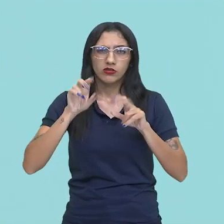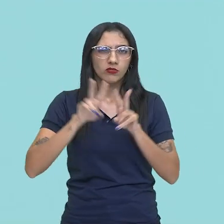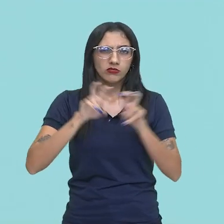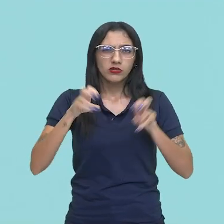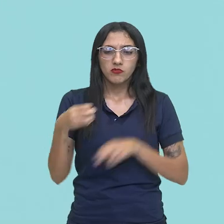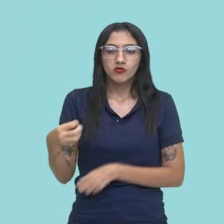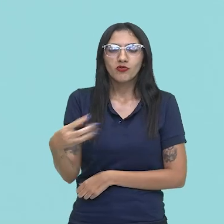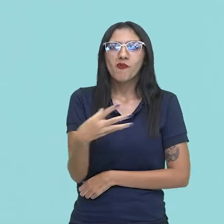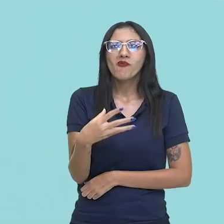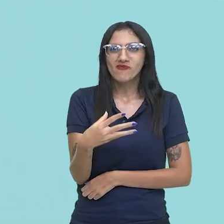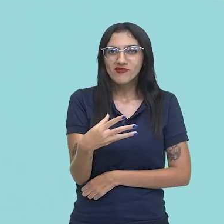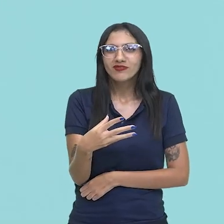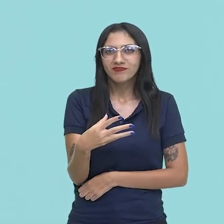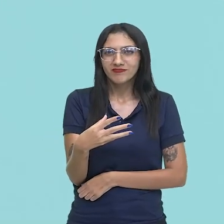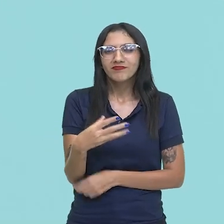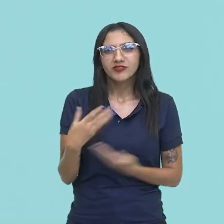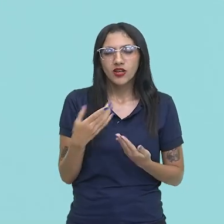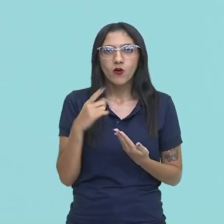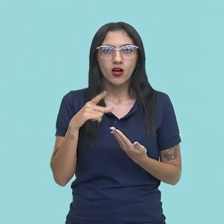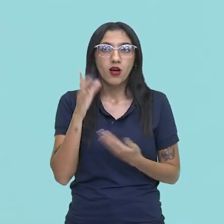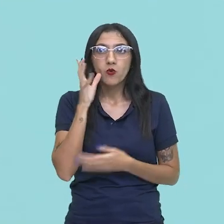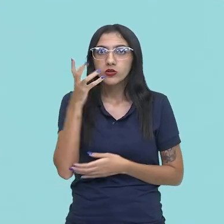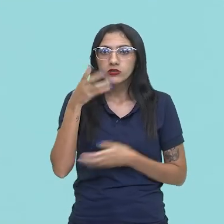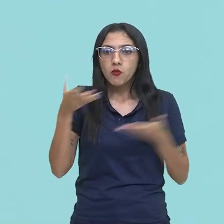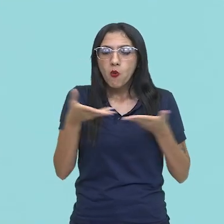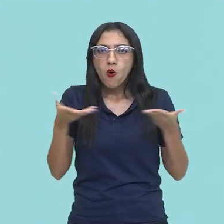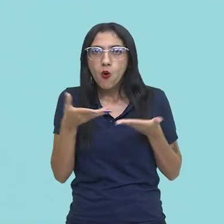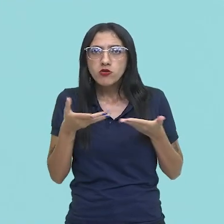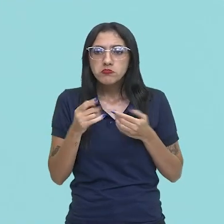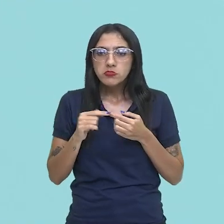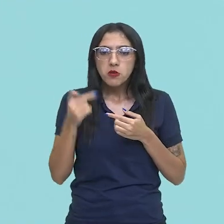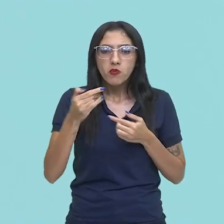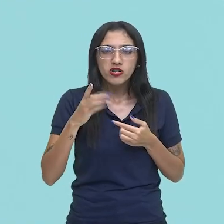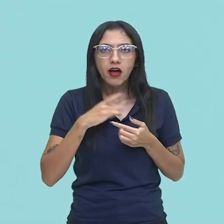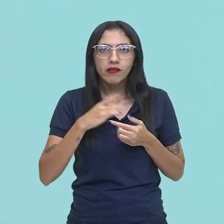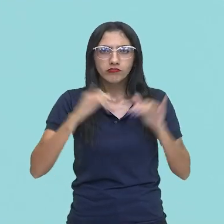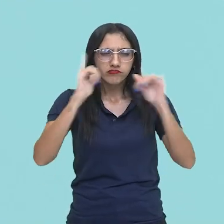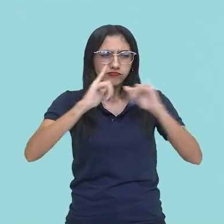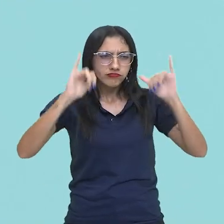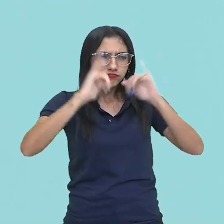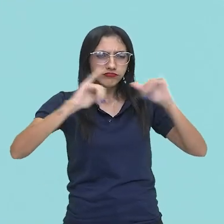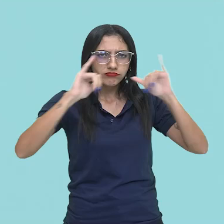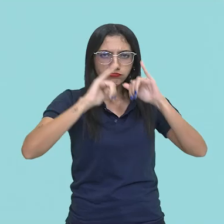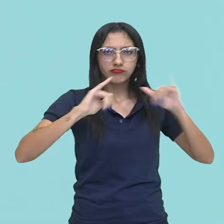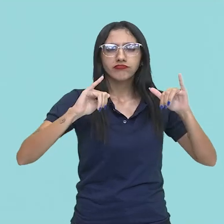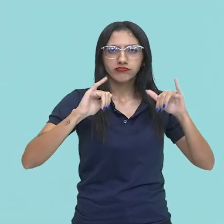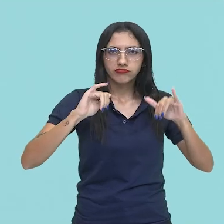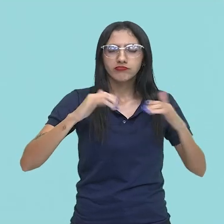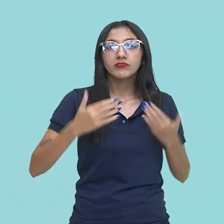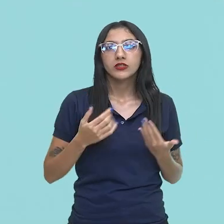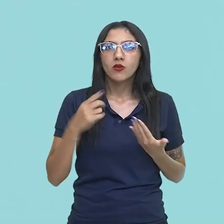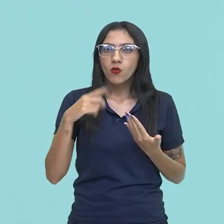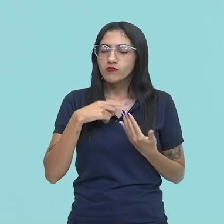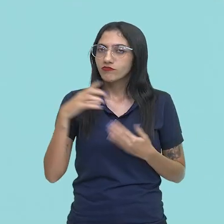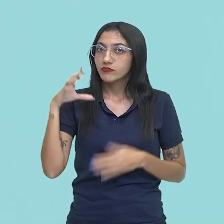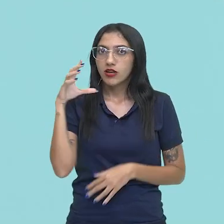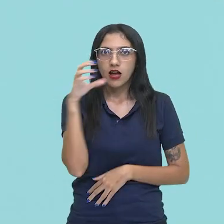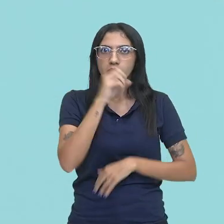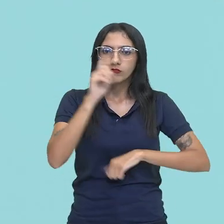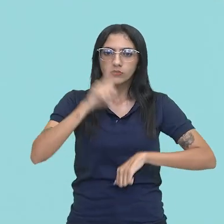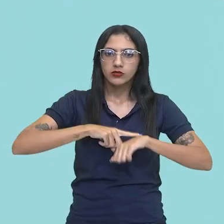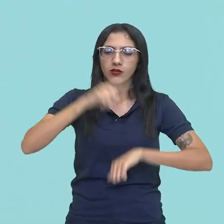da atualidade. Né? Aquilo aconteceu hoje, daqui a pouco já está saindo aí na mídia. Então, é muito rápido mesmo